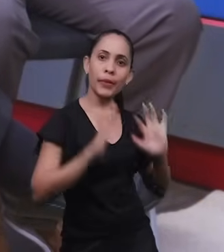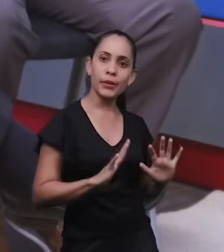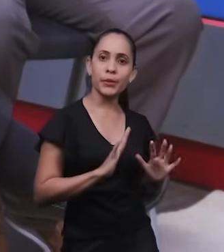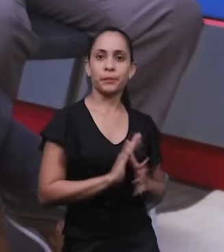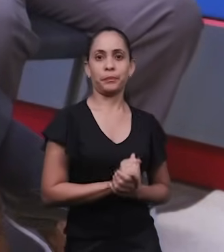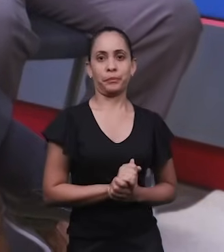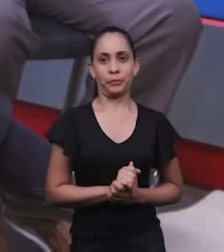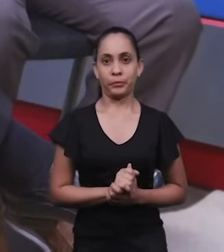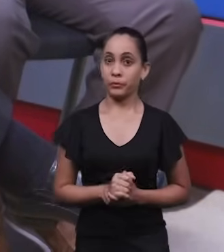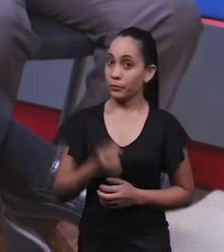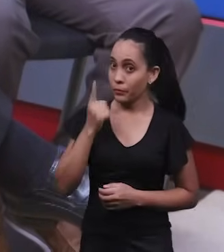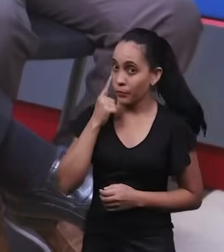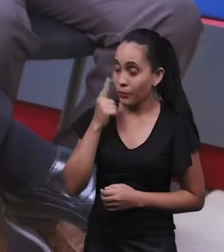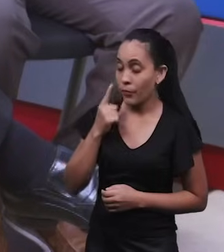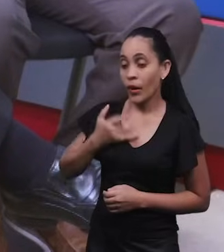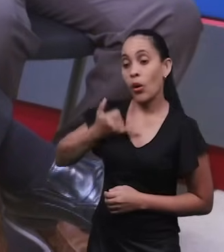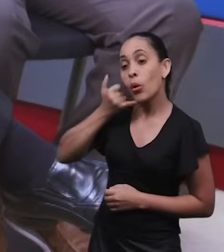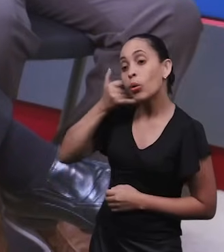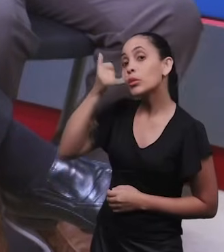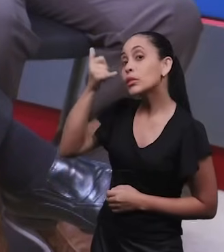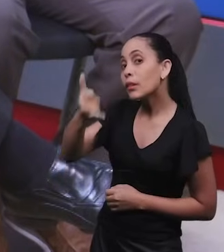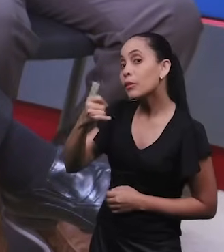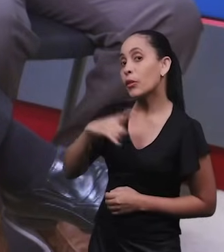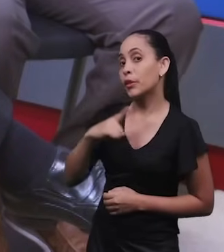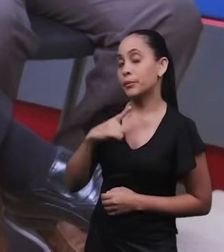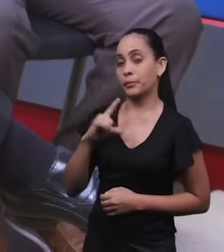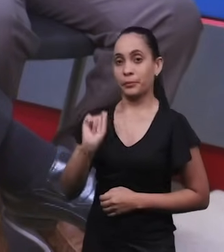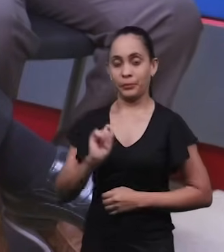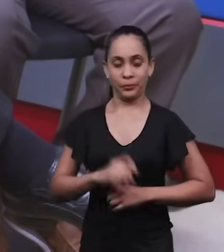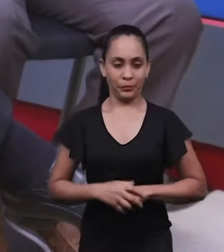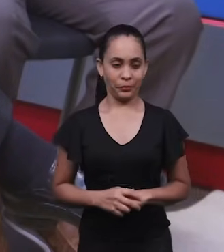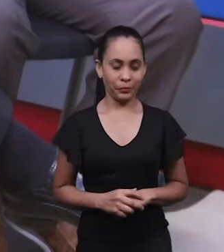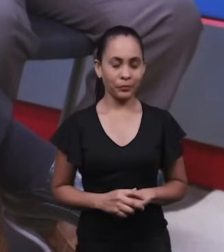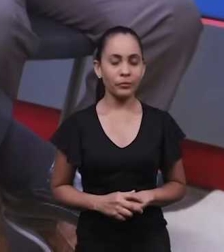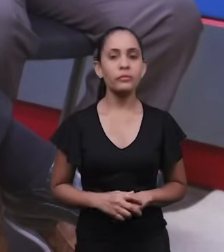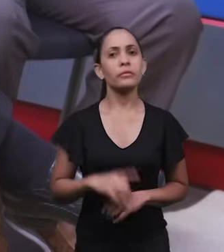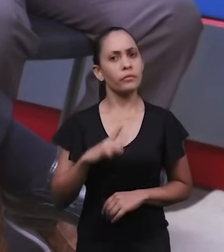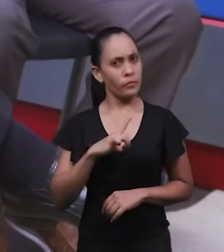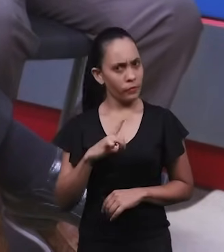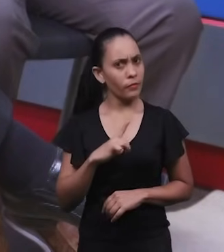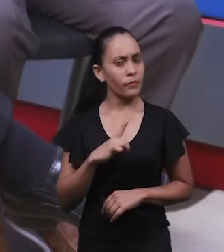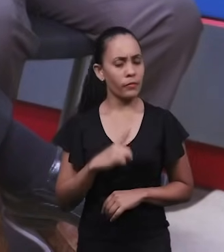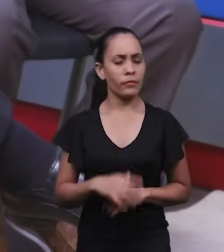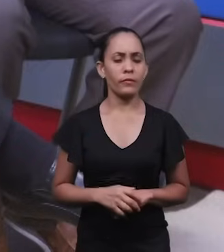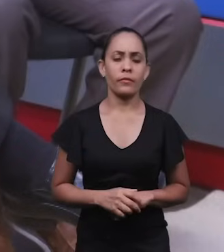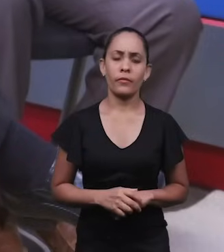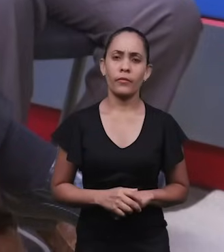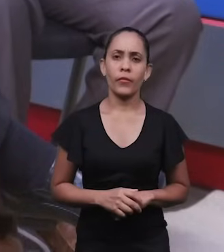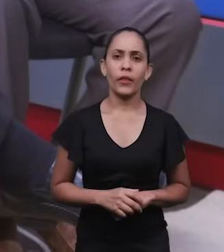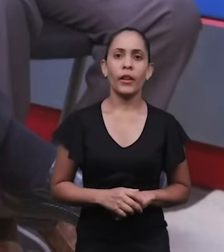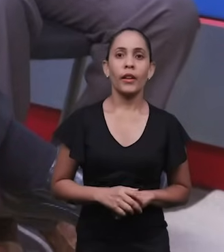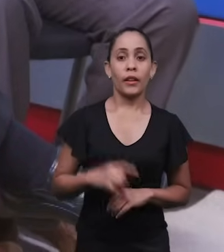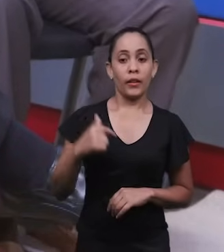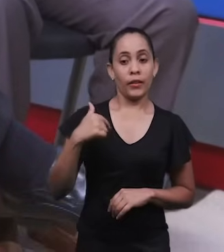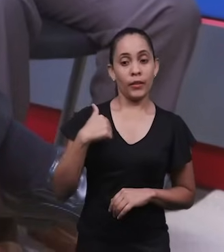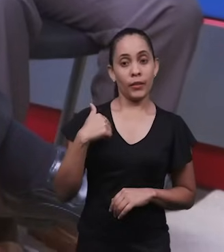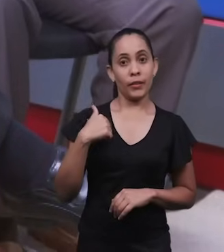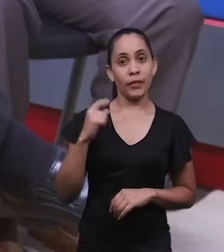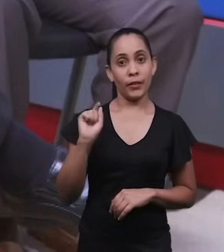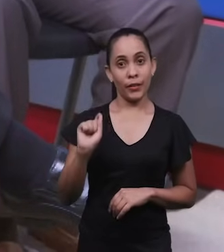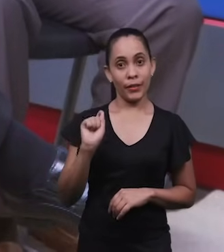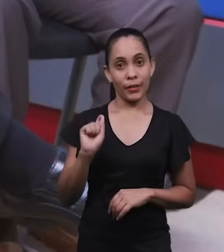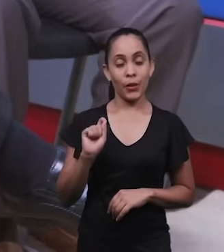Senhor. Desligamos o telefone, aí nós temos um companheiro que também, né, rodou o